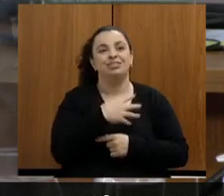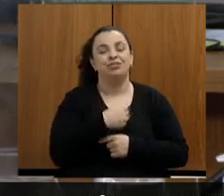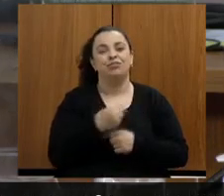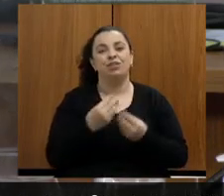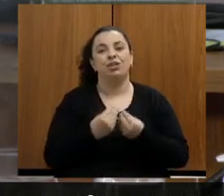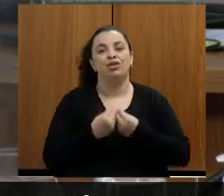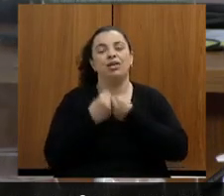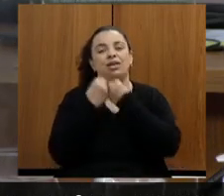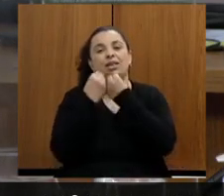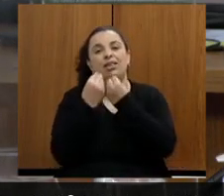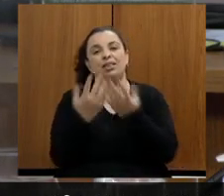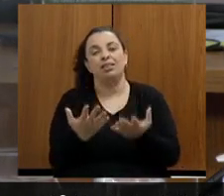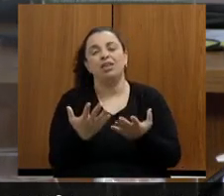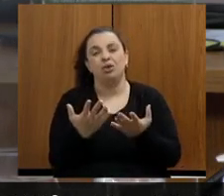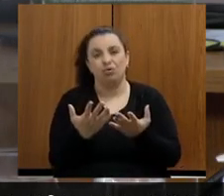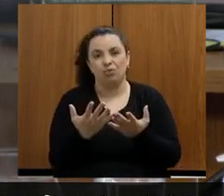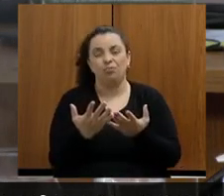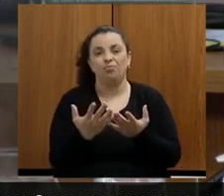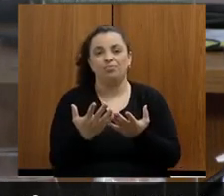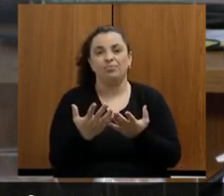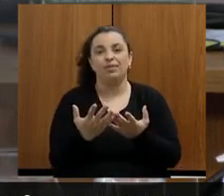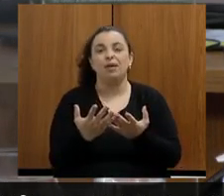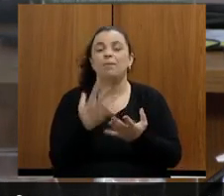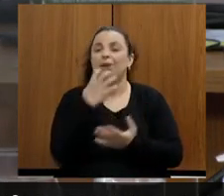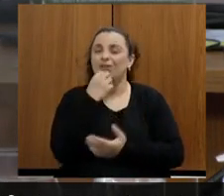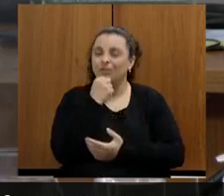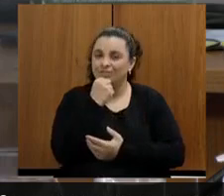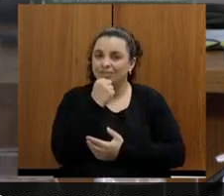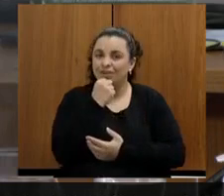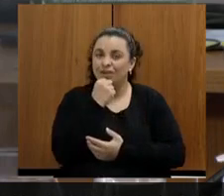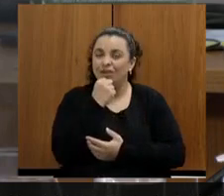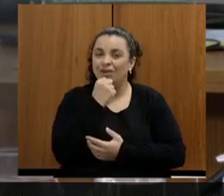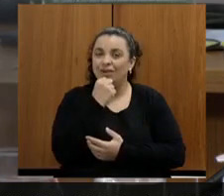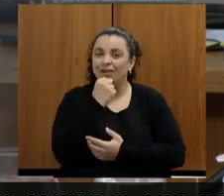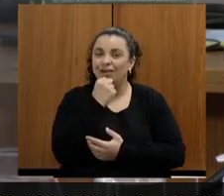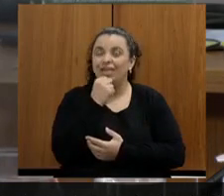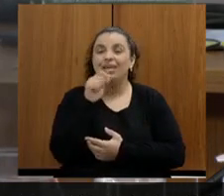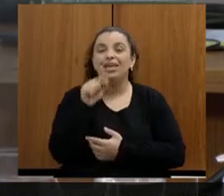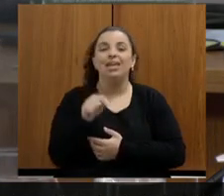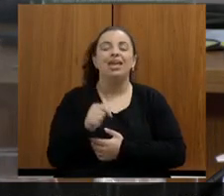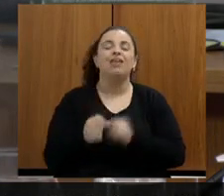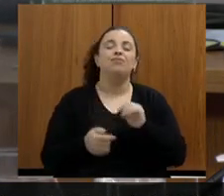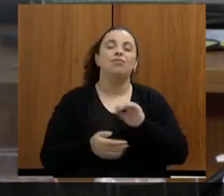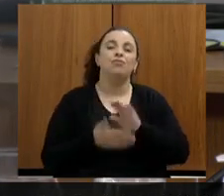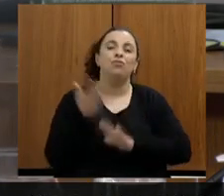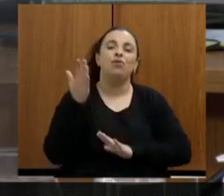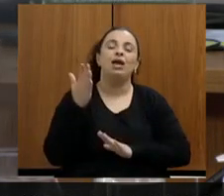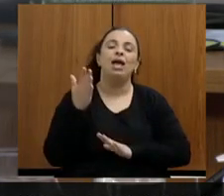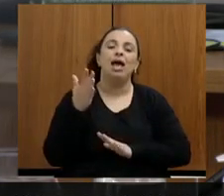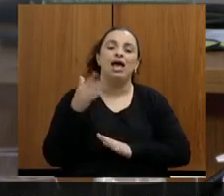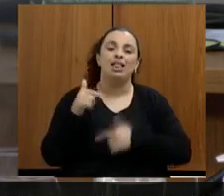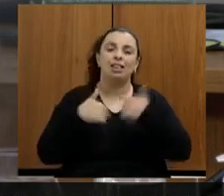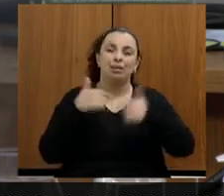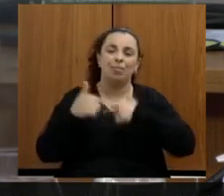aos 13 anos saiu para trabalhar encontrou com a mãe aos 16 anos